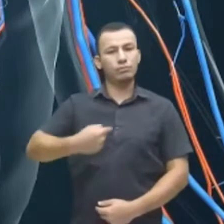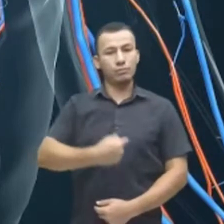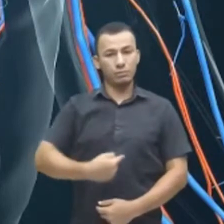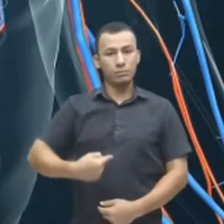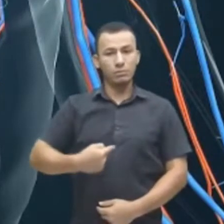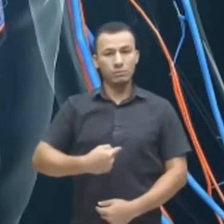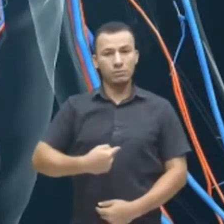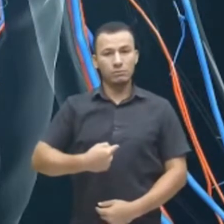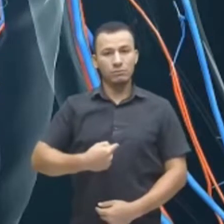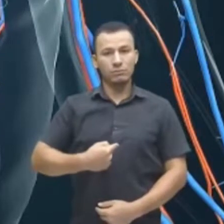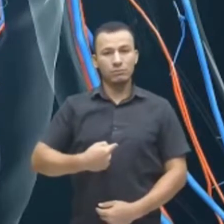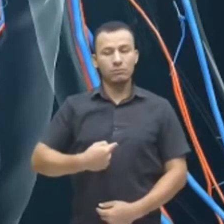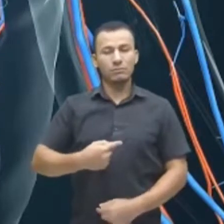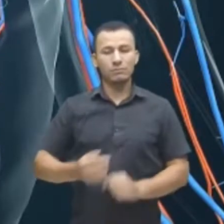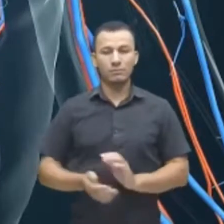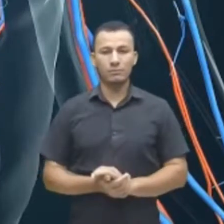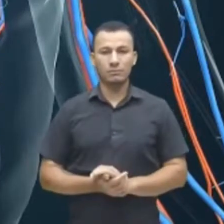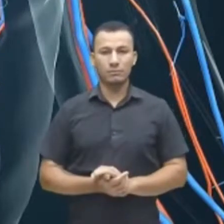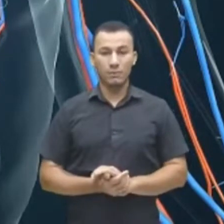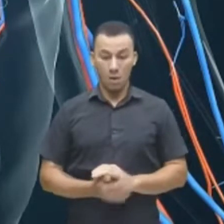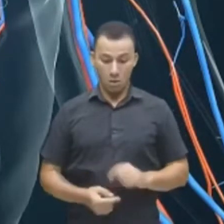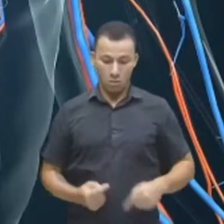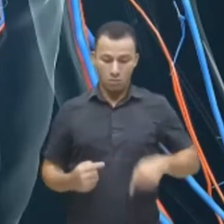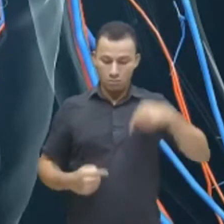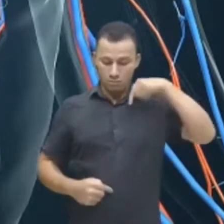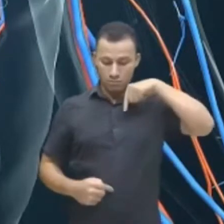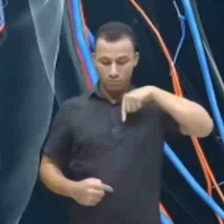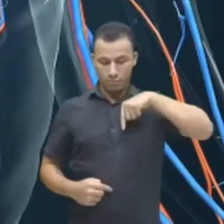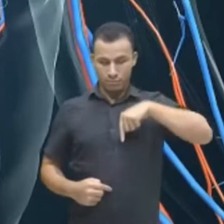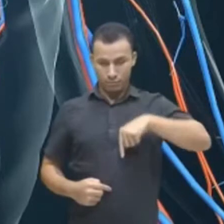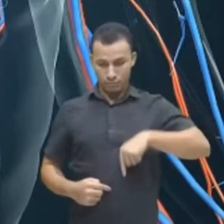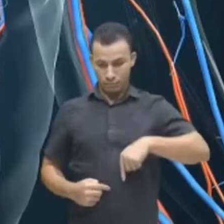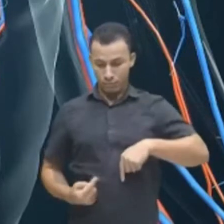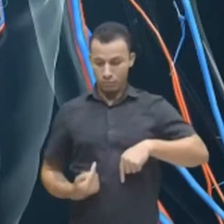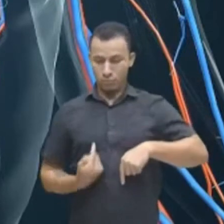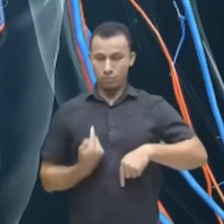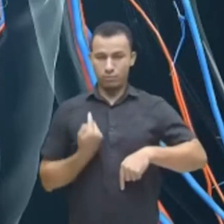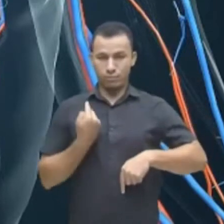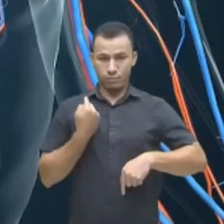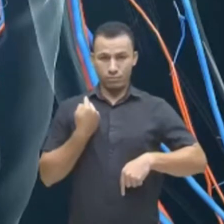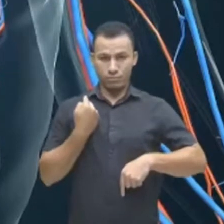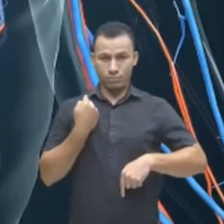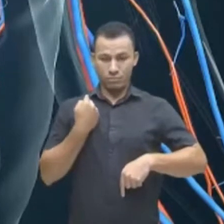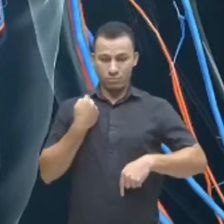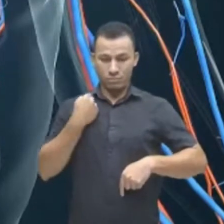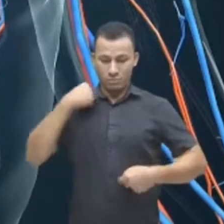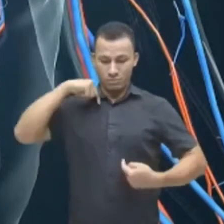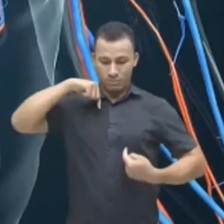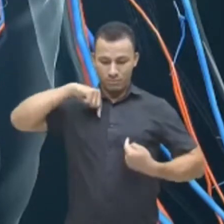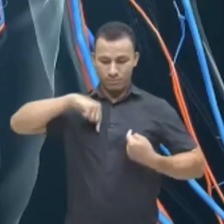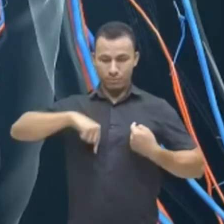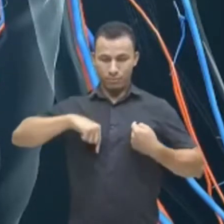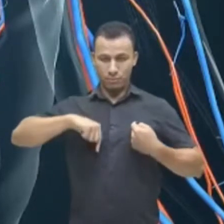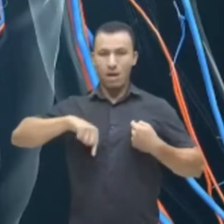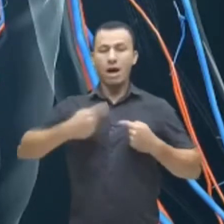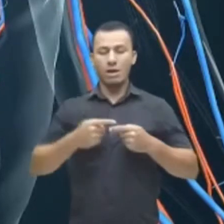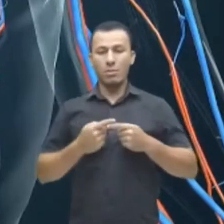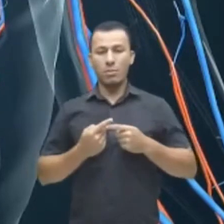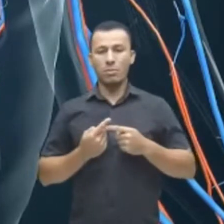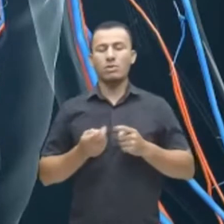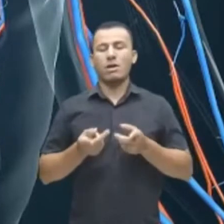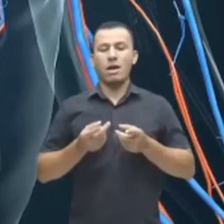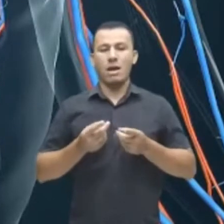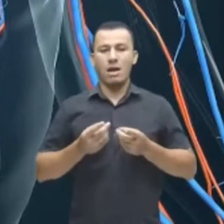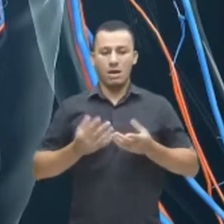trazer de volta o sangue para o coração e depois ser distribuído para os pulmões. Agora, vamos